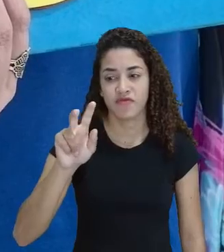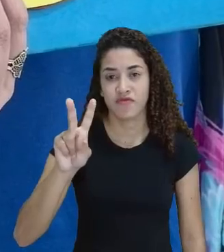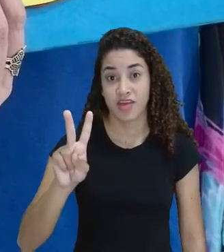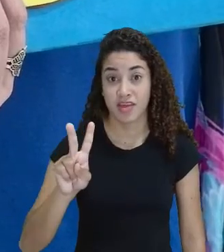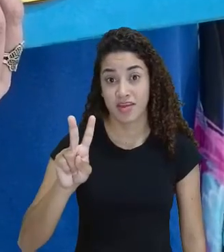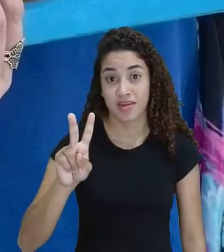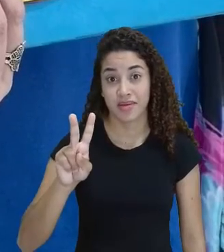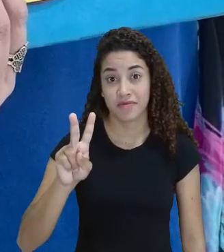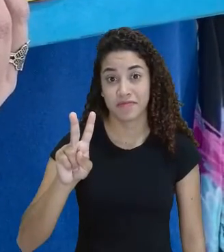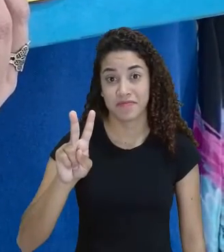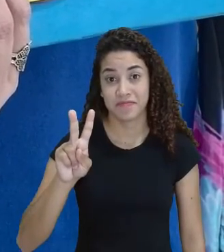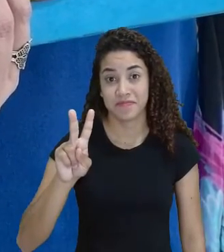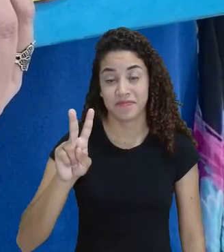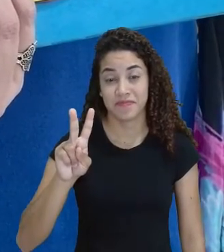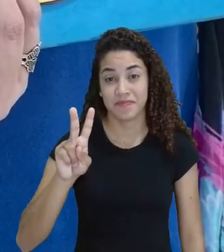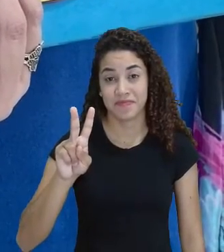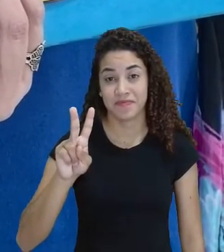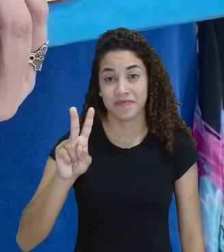V.